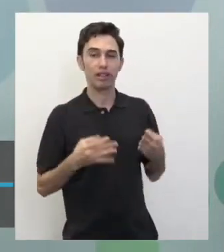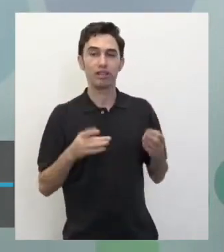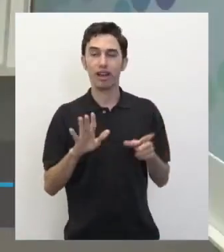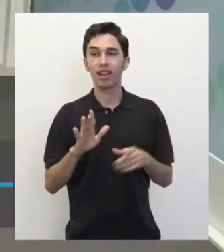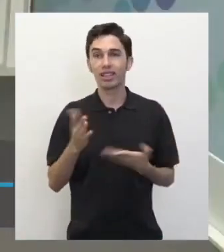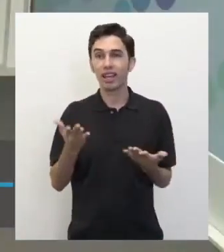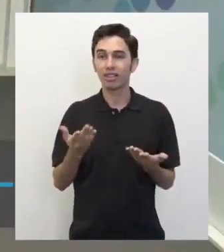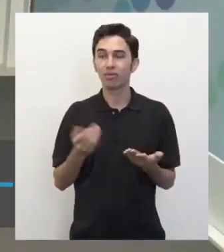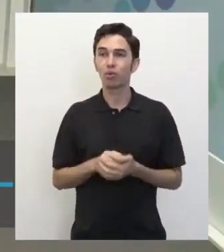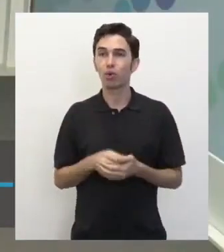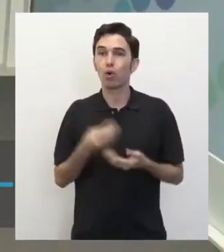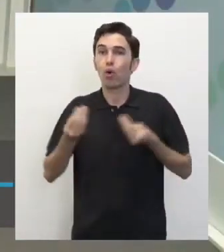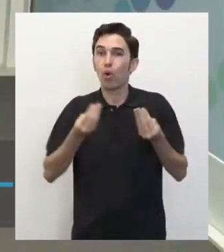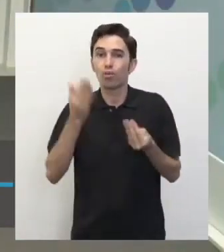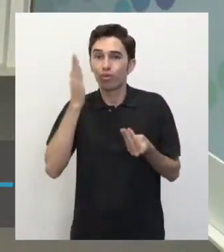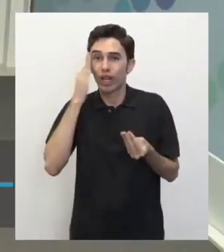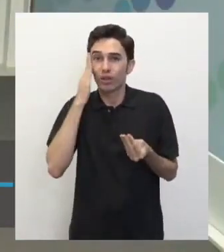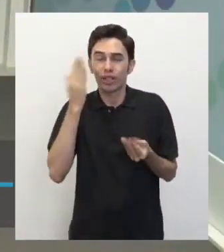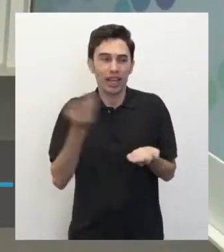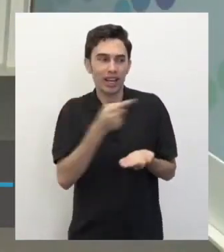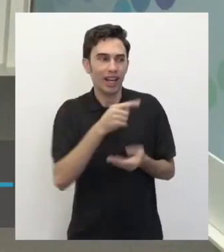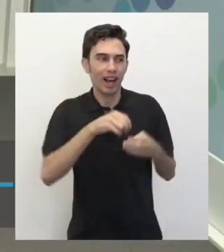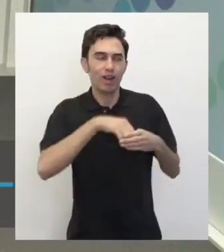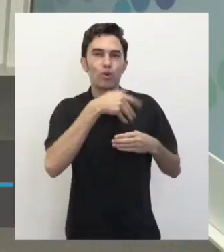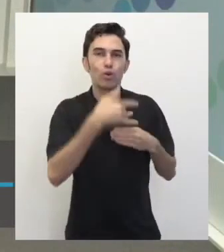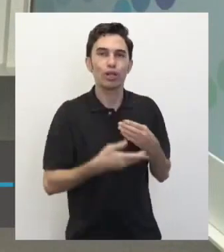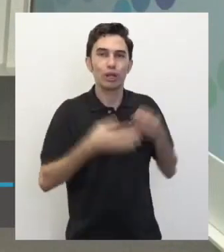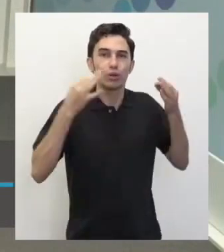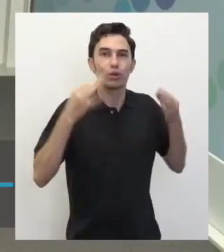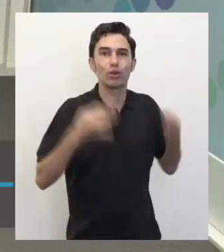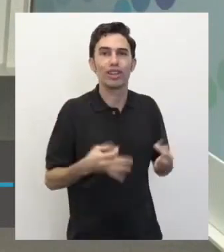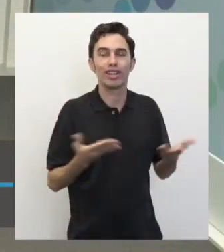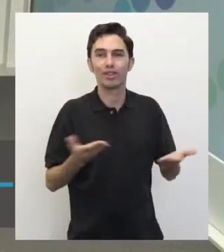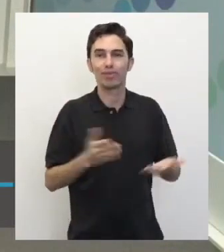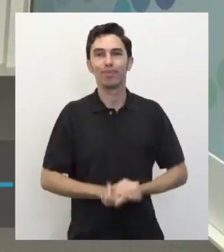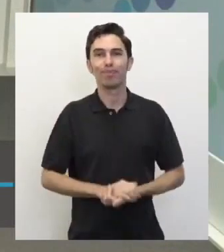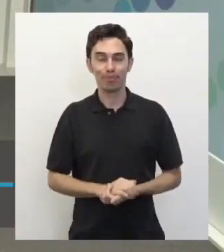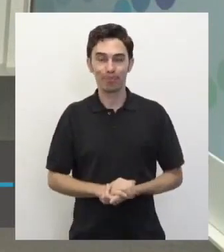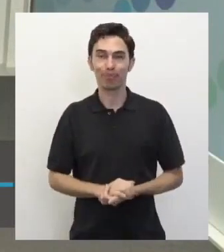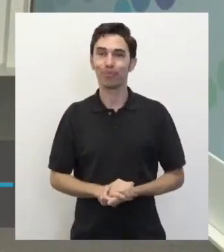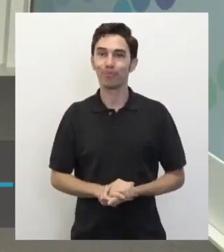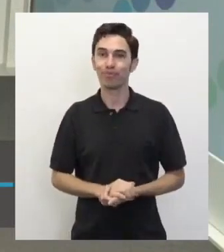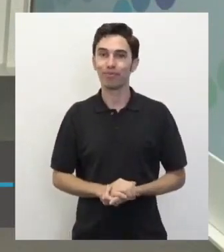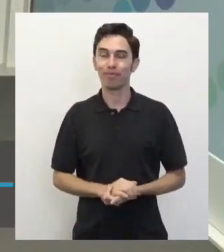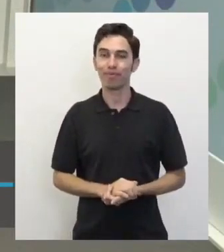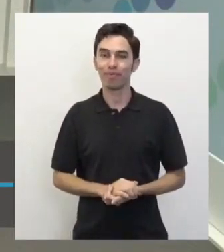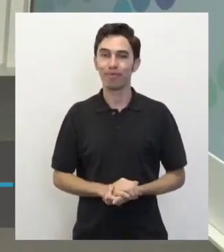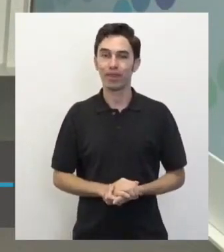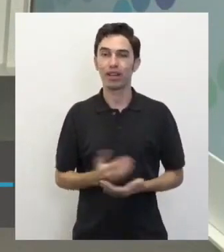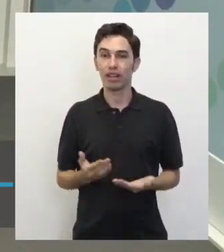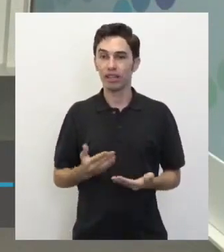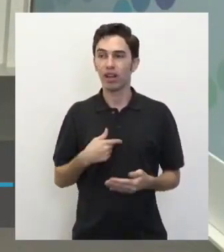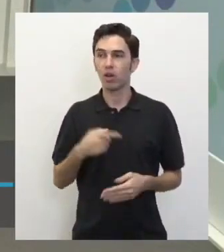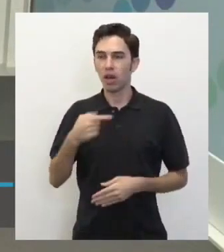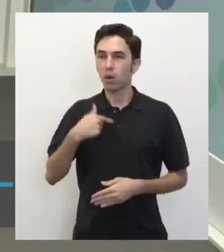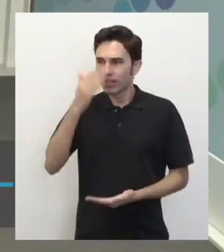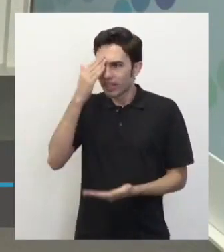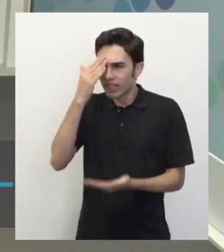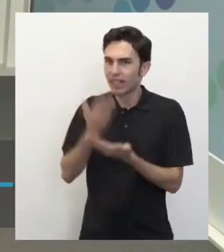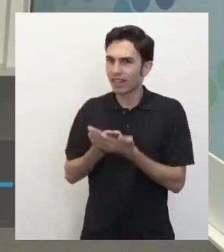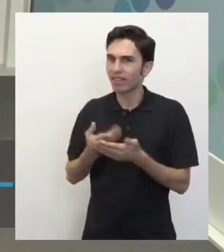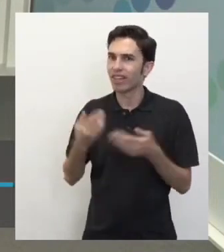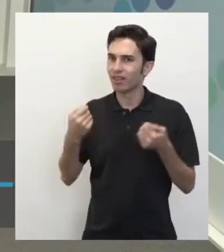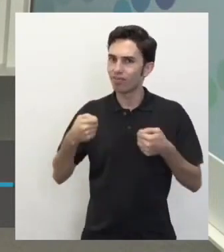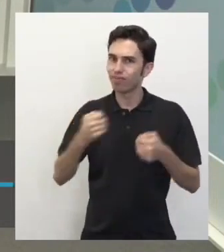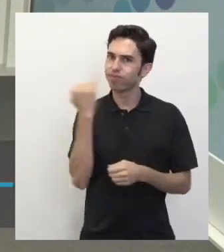questão, né, professor Mauro, como que eu sei que contém informação verdadeira, olha só, né? A questão da confiabilidade é importantíssimo,